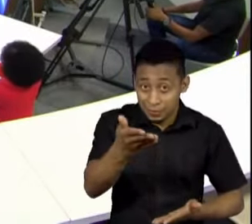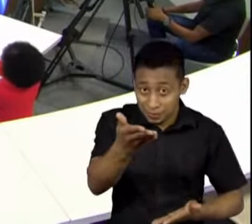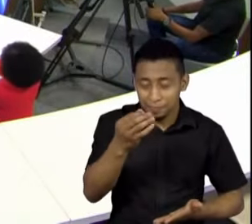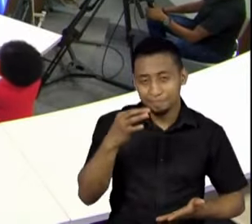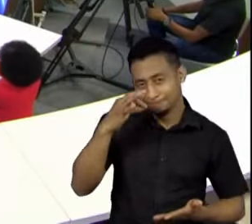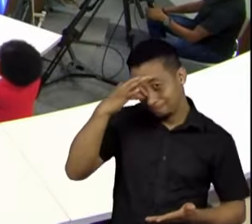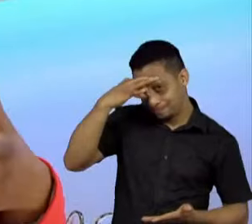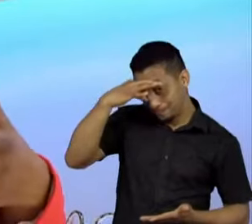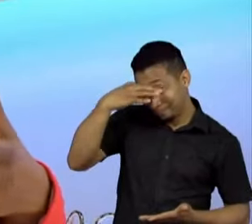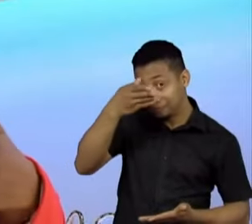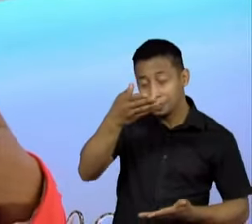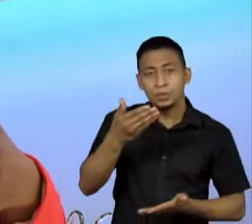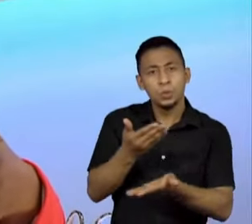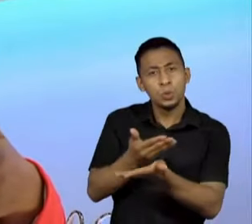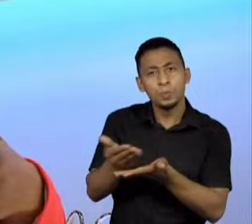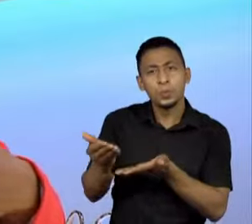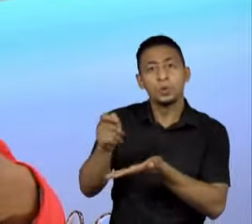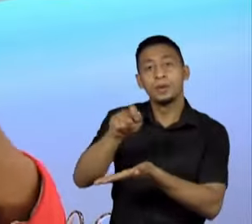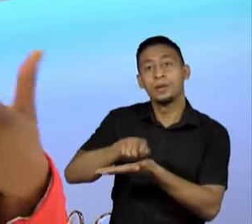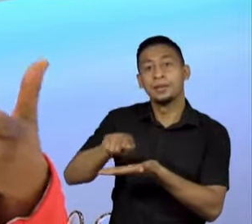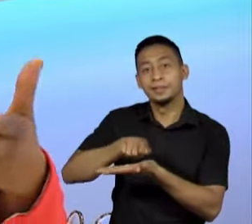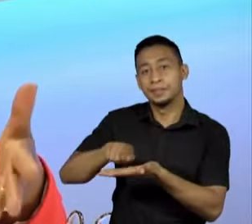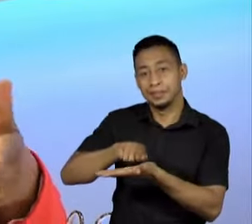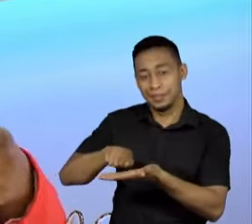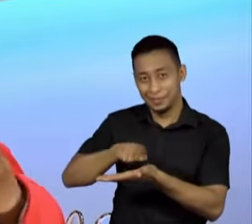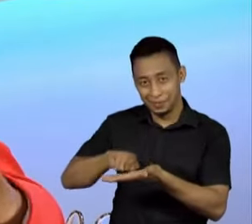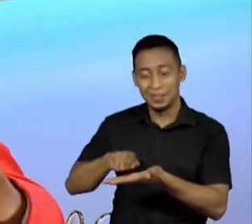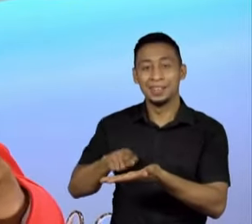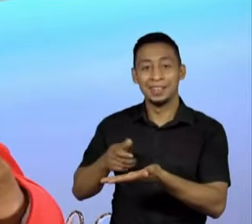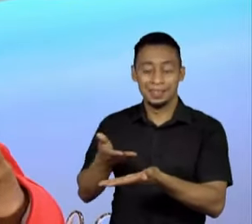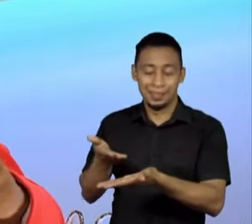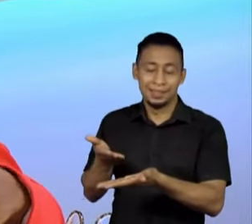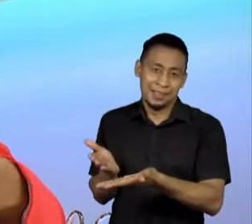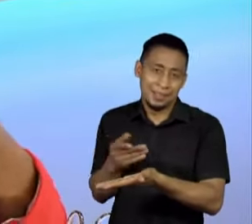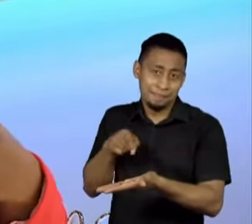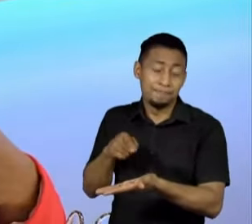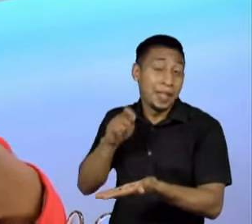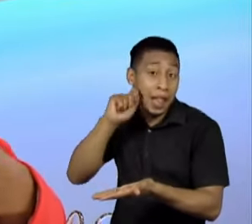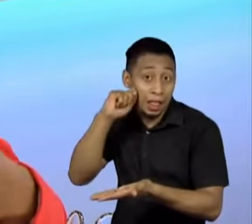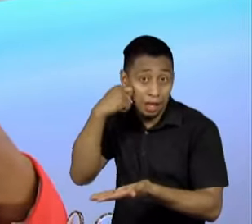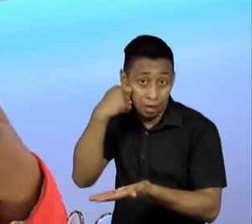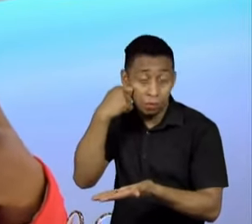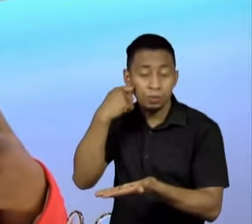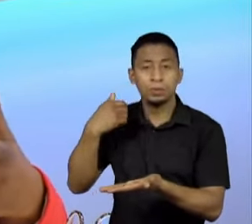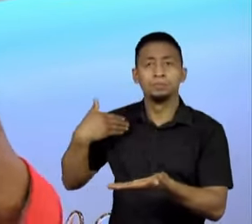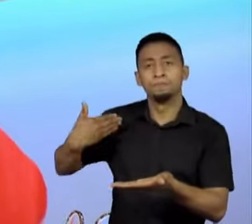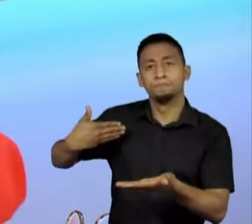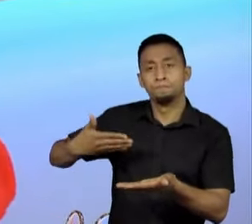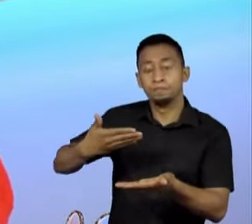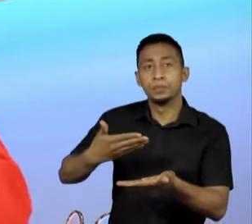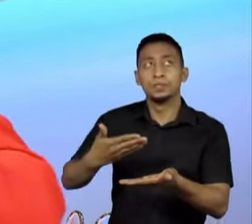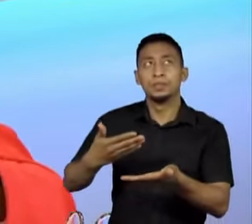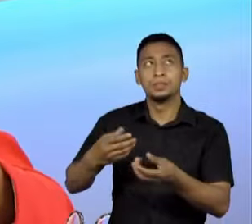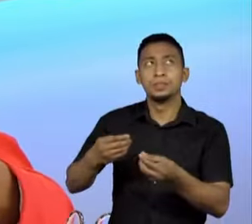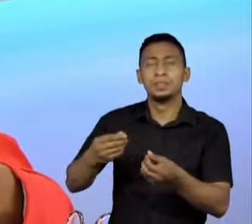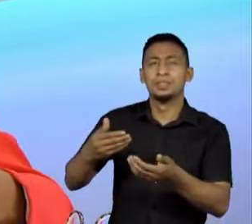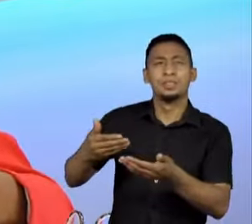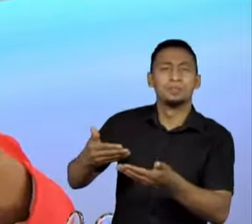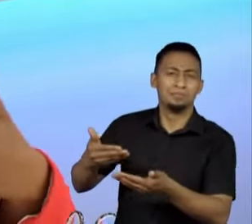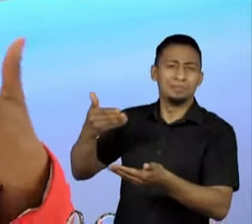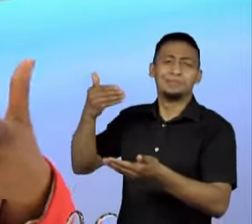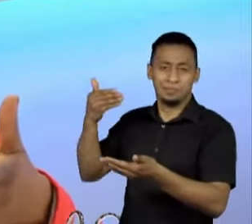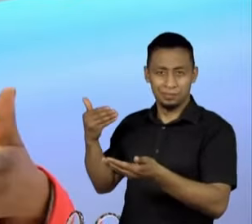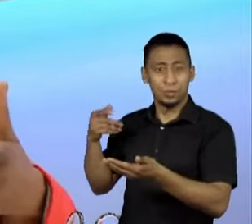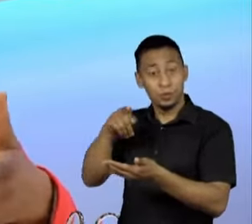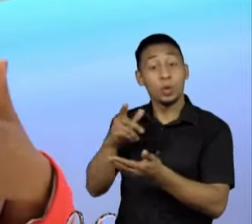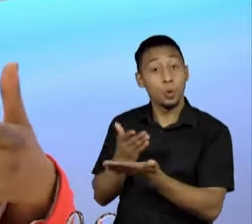senhora começou a publicar nos Cadernos Negros, como já foi dito aqui. Houve um momento também lá atrás que a senhora